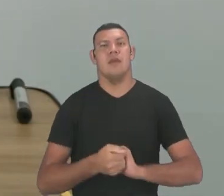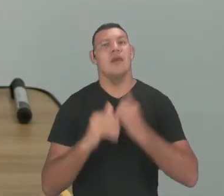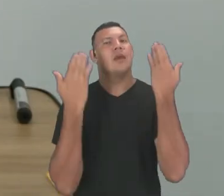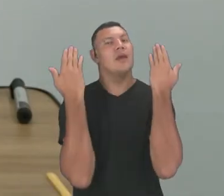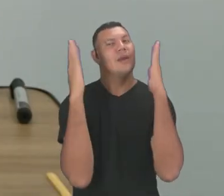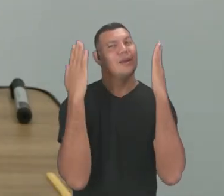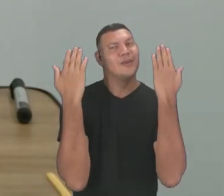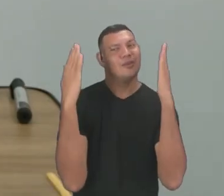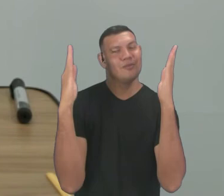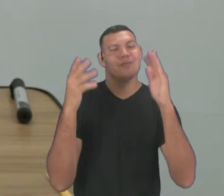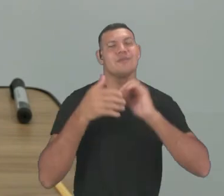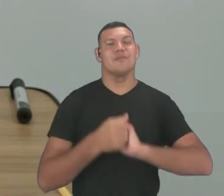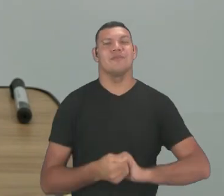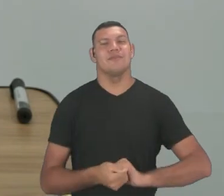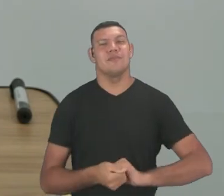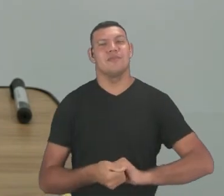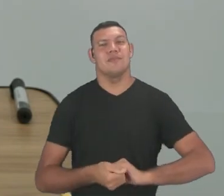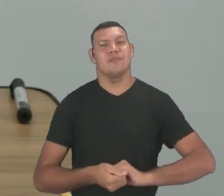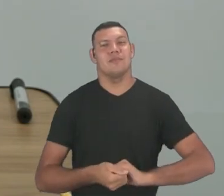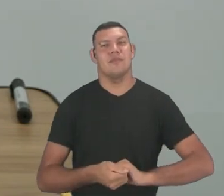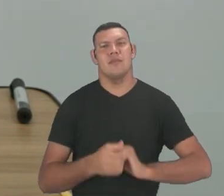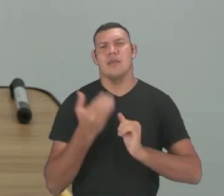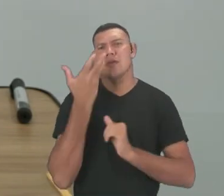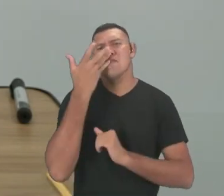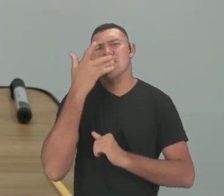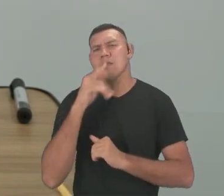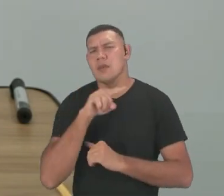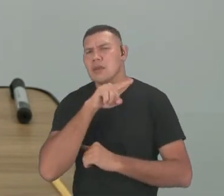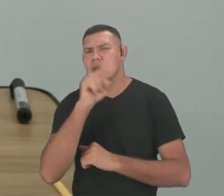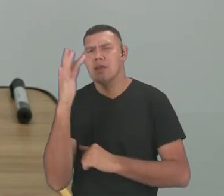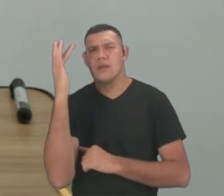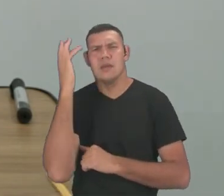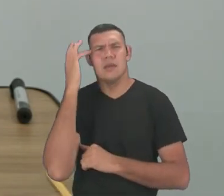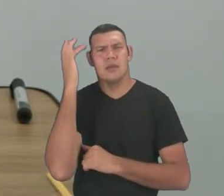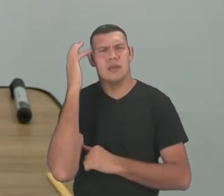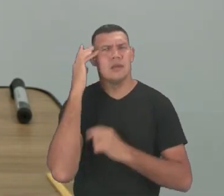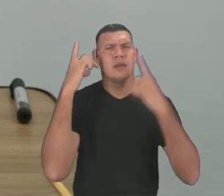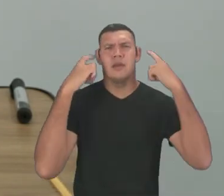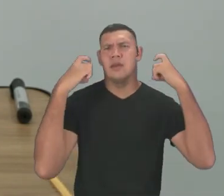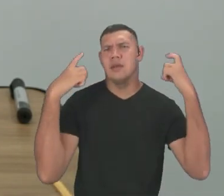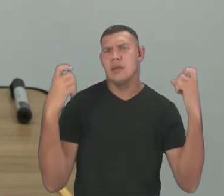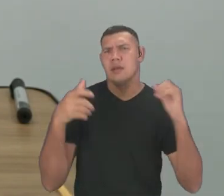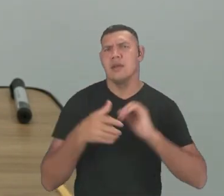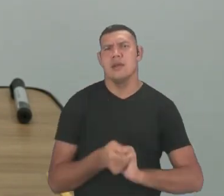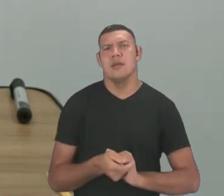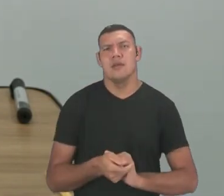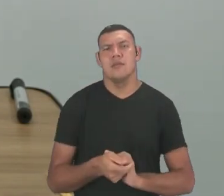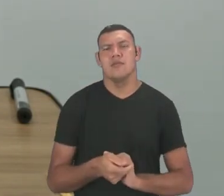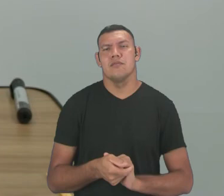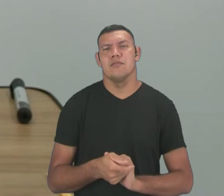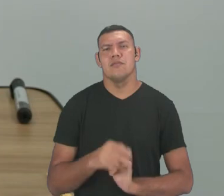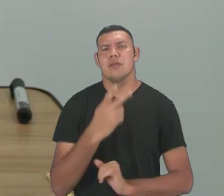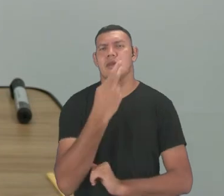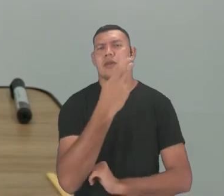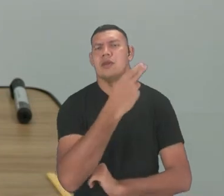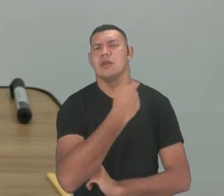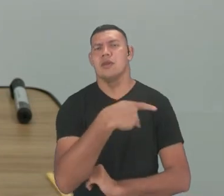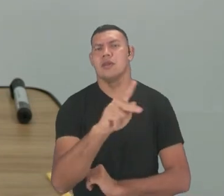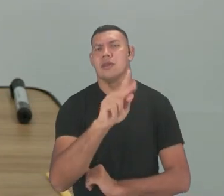muito bem crianças você Já pensaram no sons que tem o seu nome